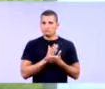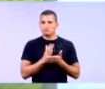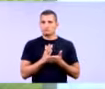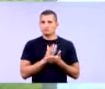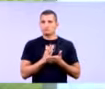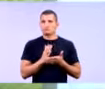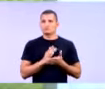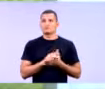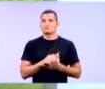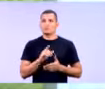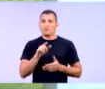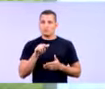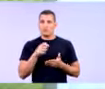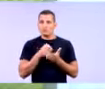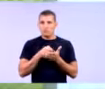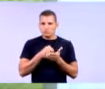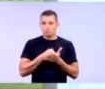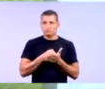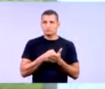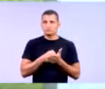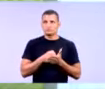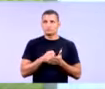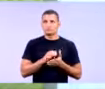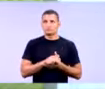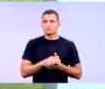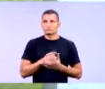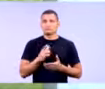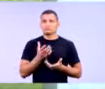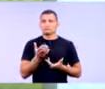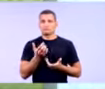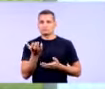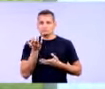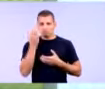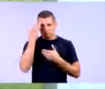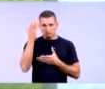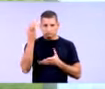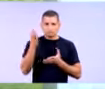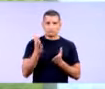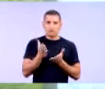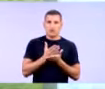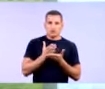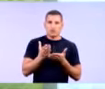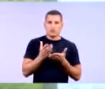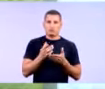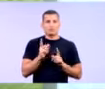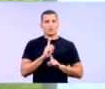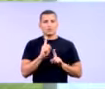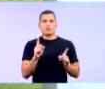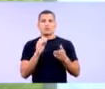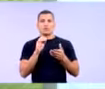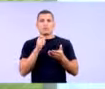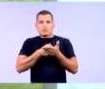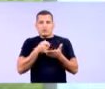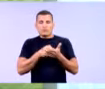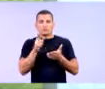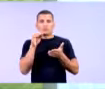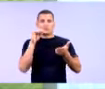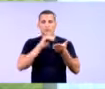fazer a identificação do teu trabalho. Ah, eu quero agradecer alguém, os agradecimentos. Não é obrigatório você colocar na sua